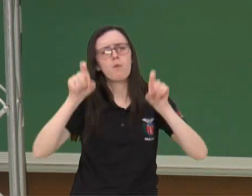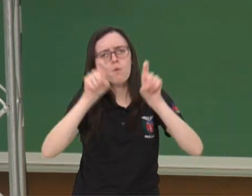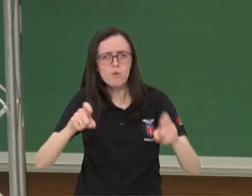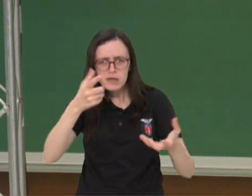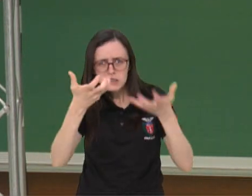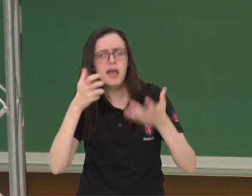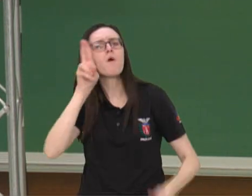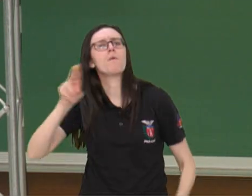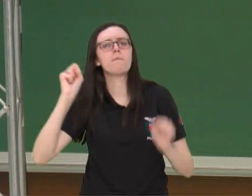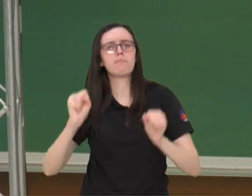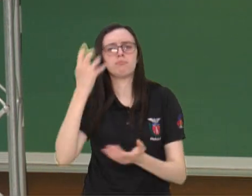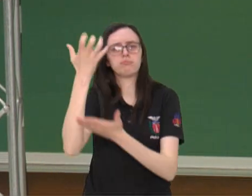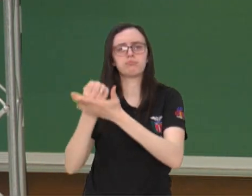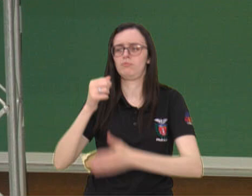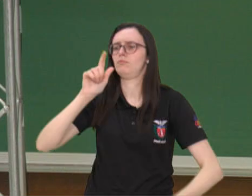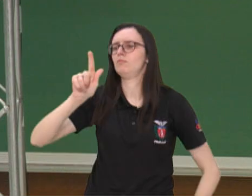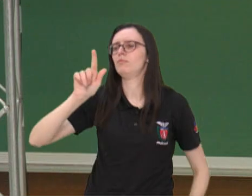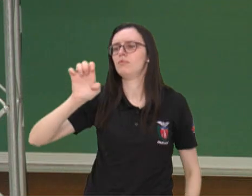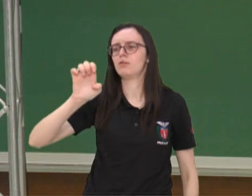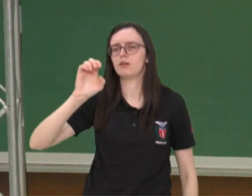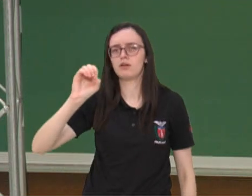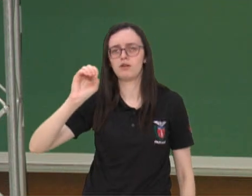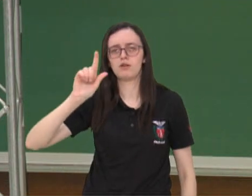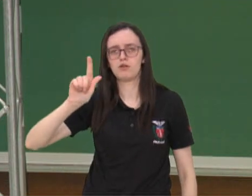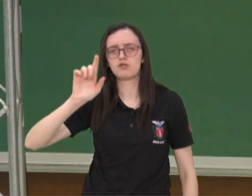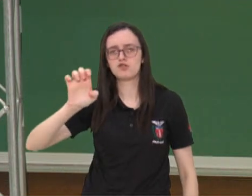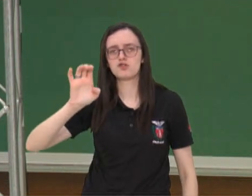você pode sim utilizar software, calculadora,